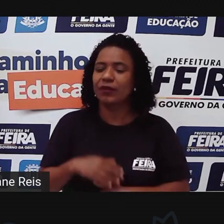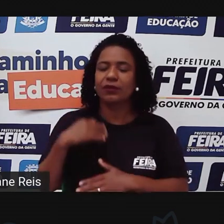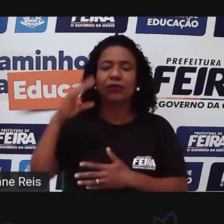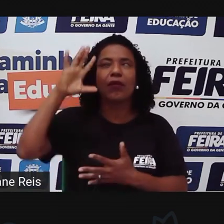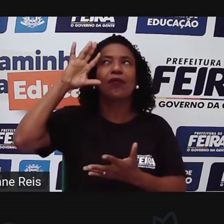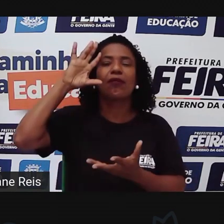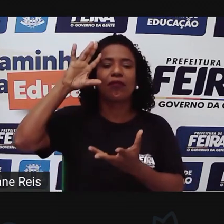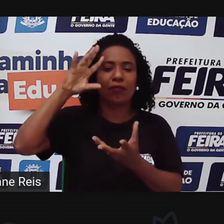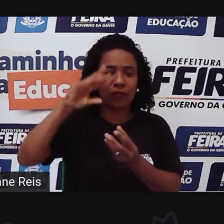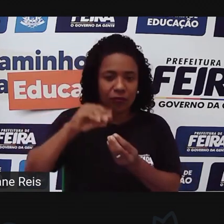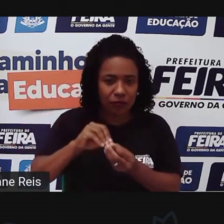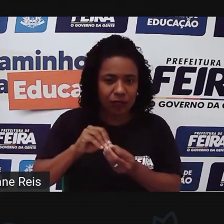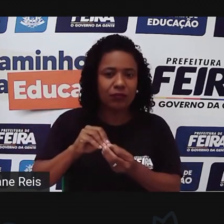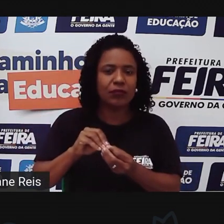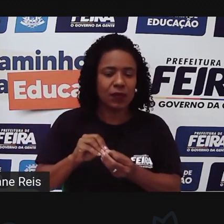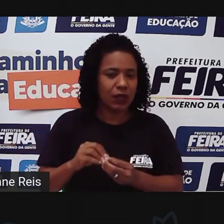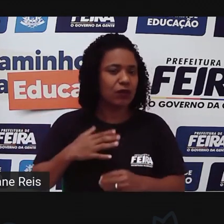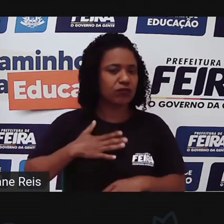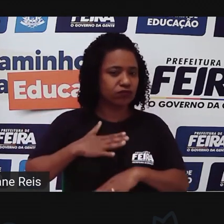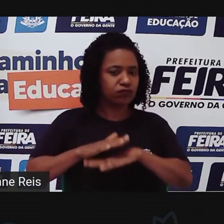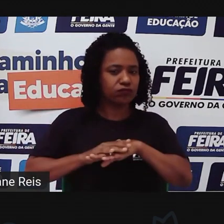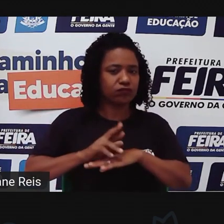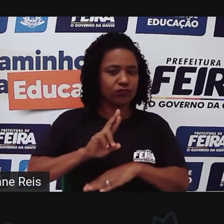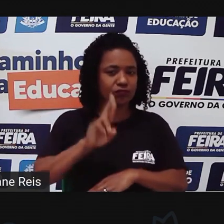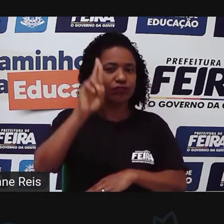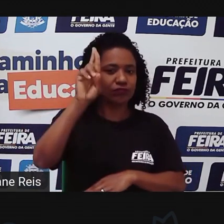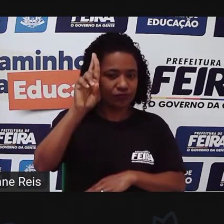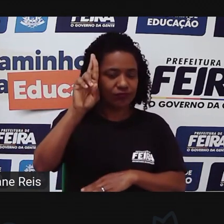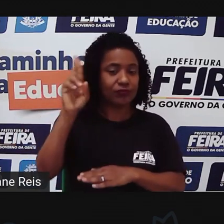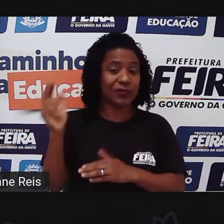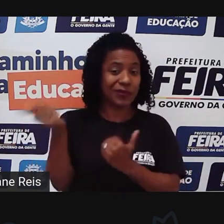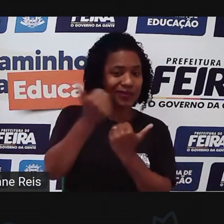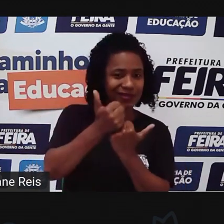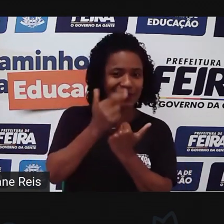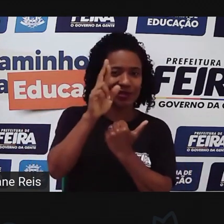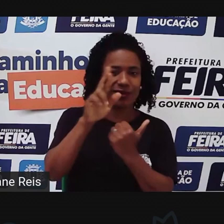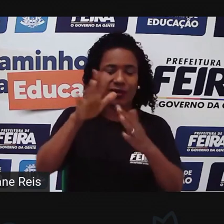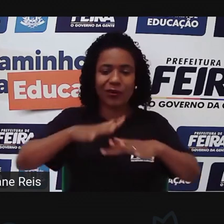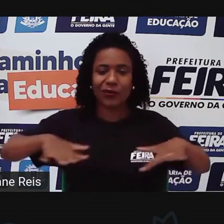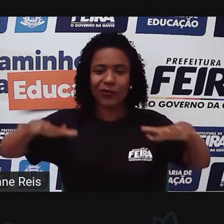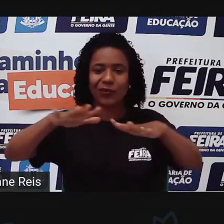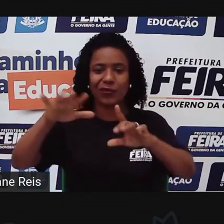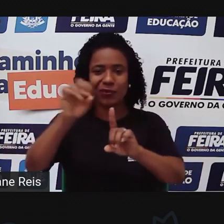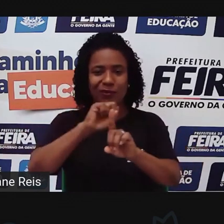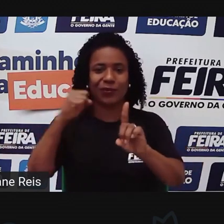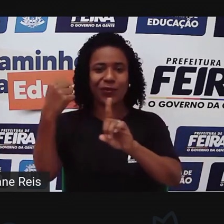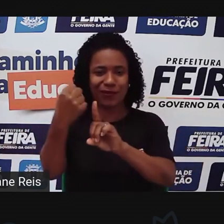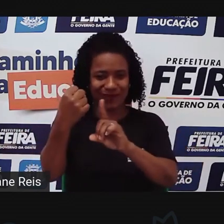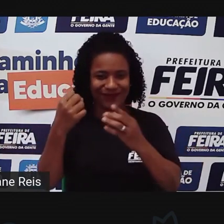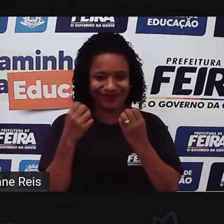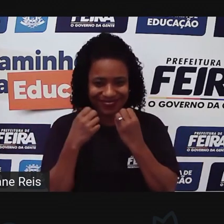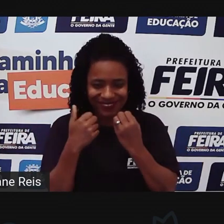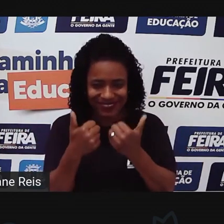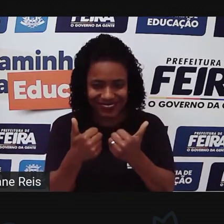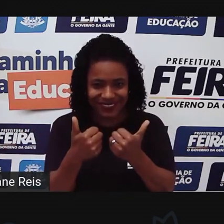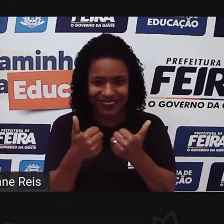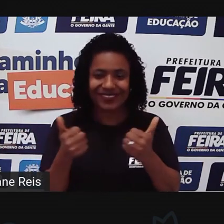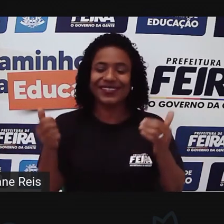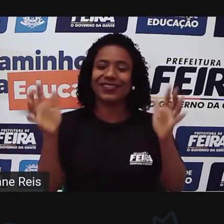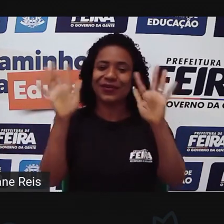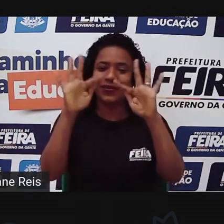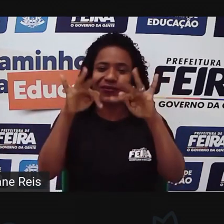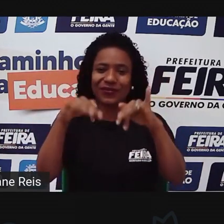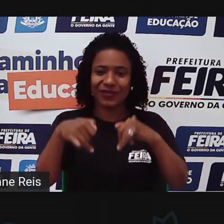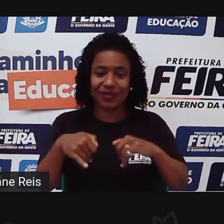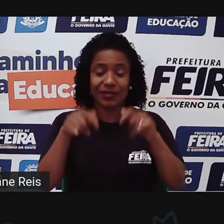realmente representar a sua comunidade, representar nosso povo, tá certo? Então... ficamos por aqui hoje, esse assunto é